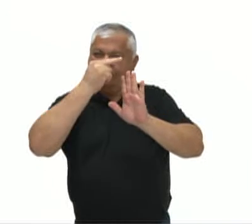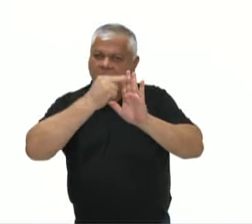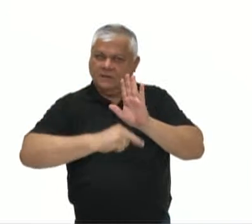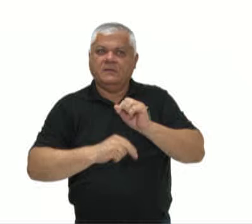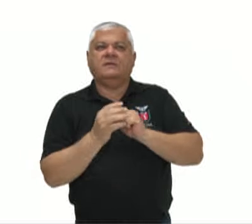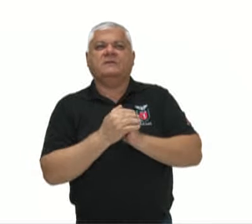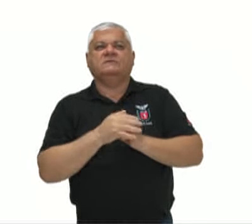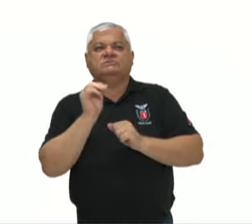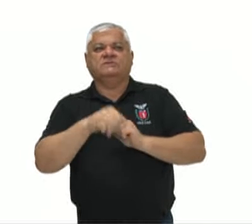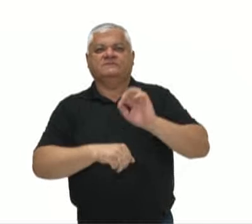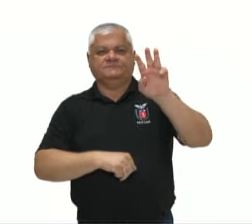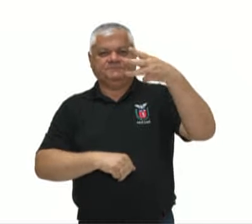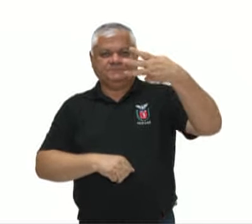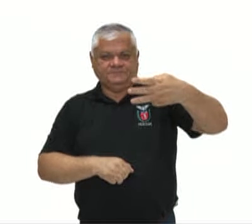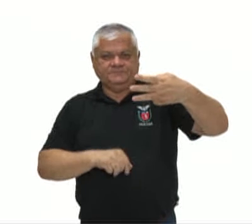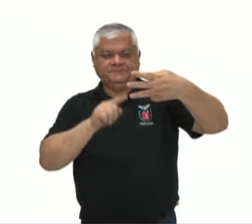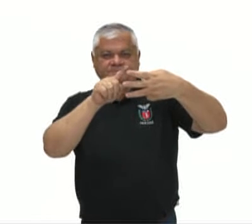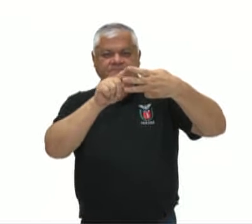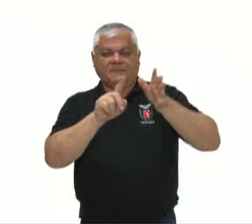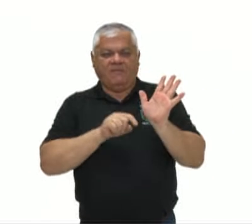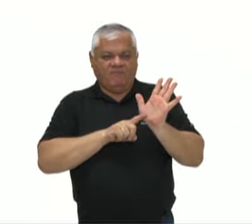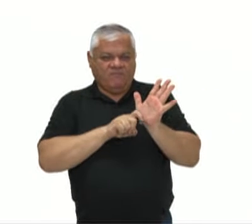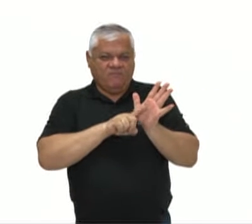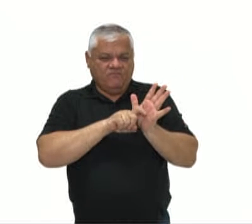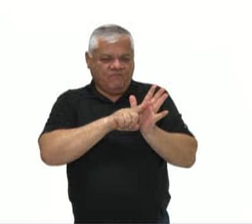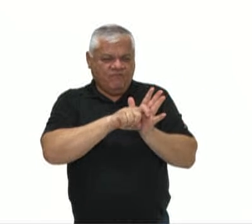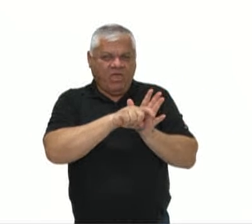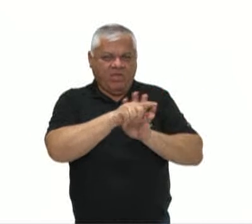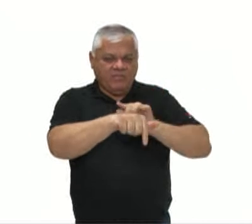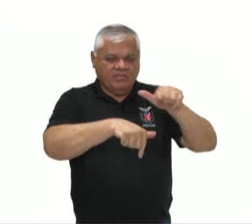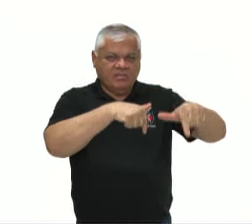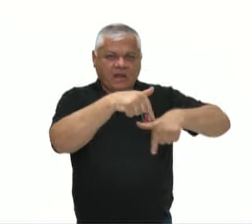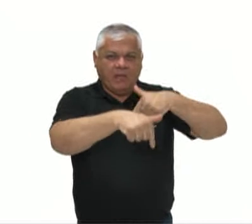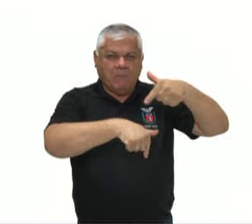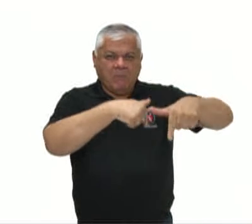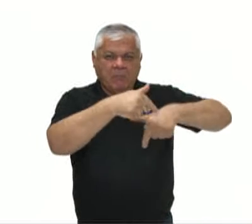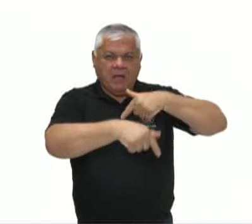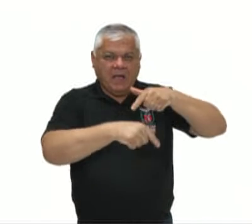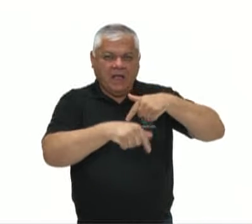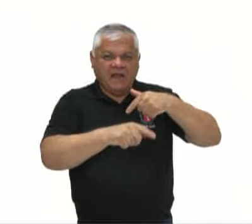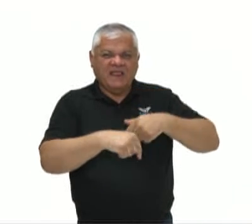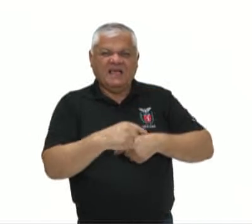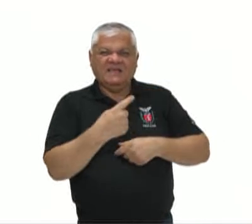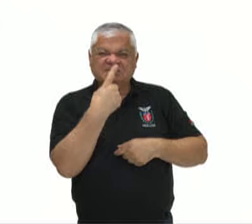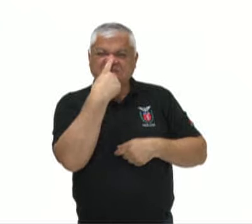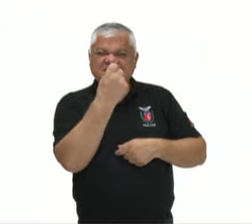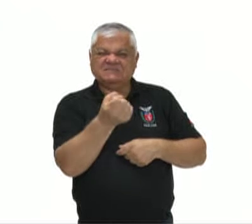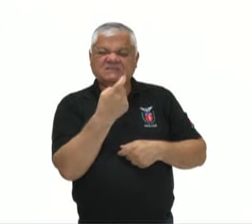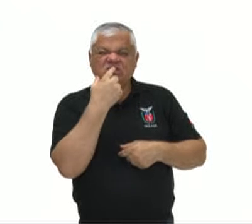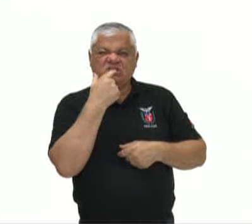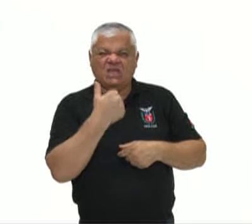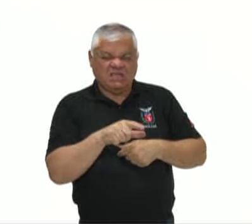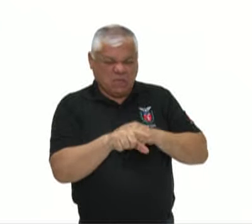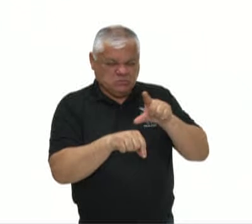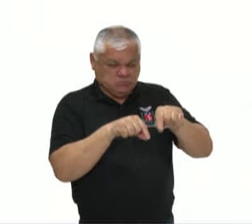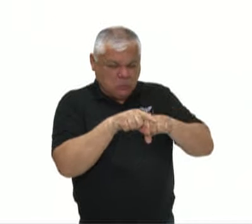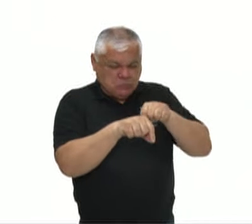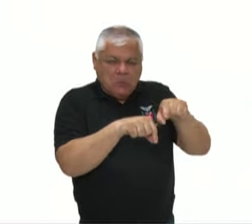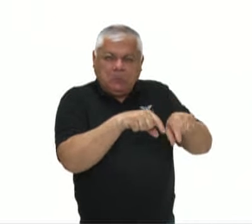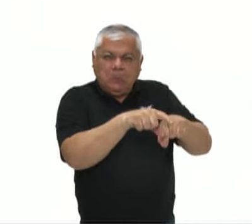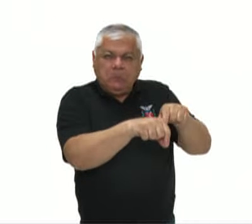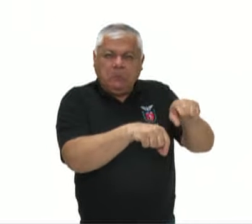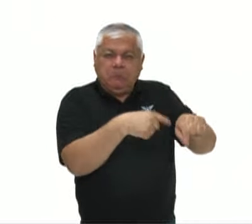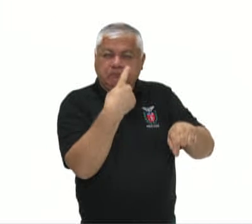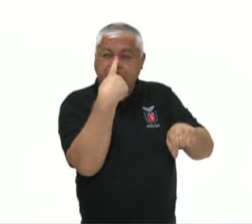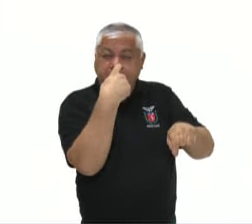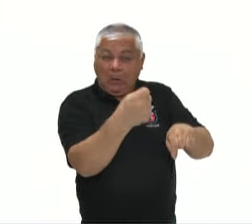tercetos. Já o verme, este operário das ruínas, que o sangue podre das carnificinas come